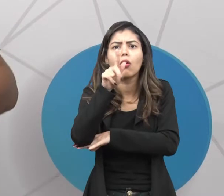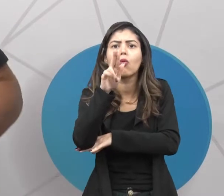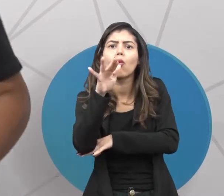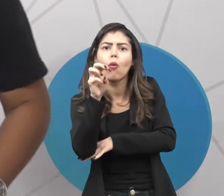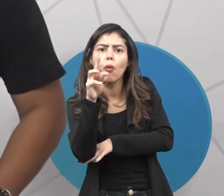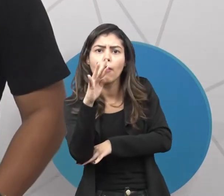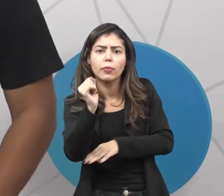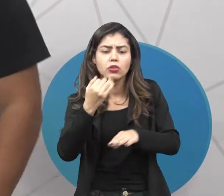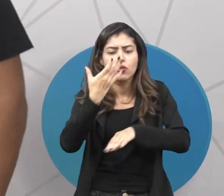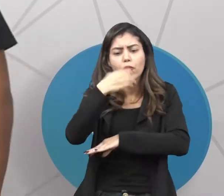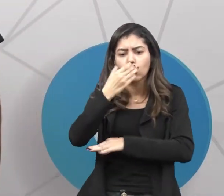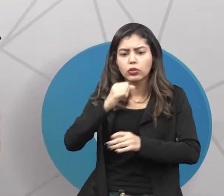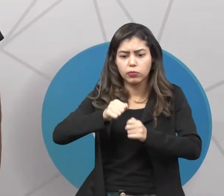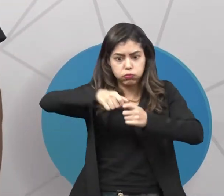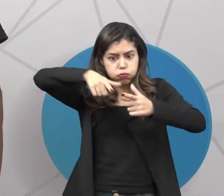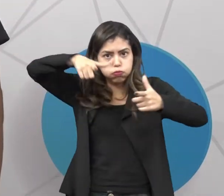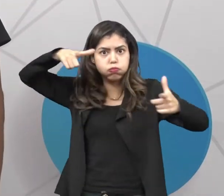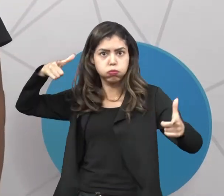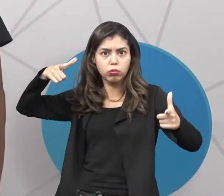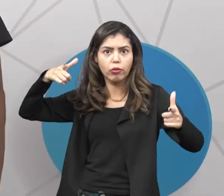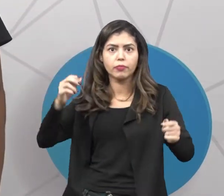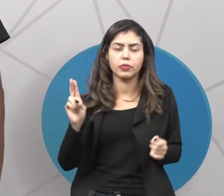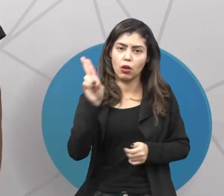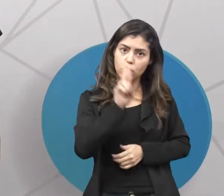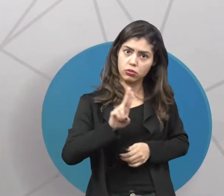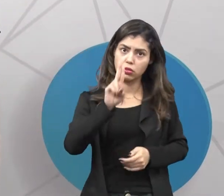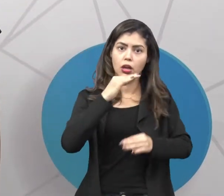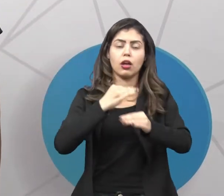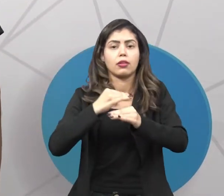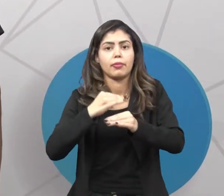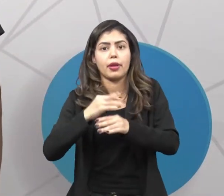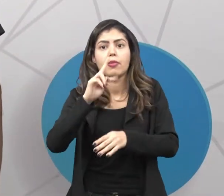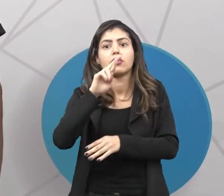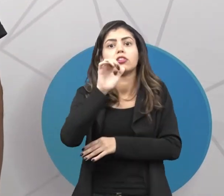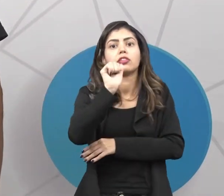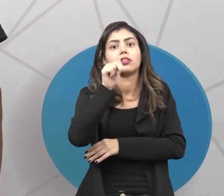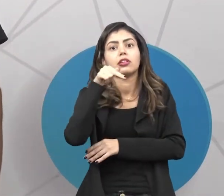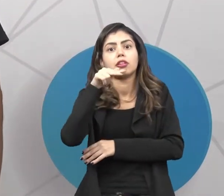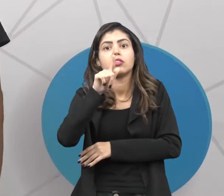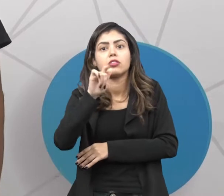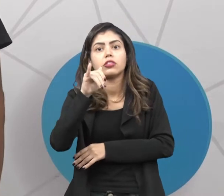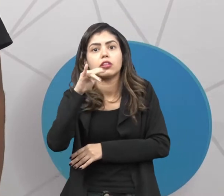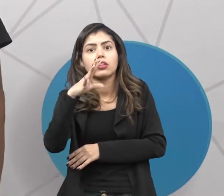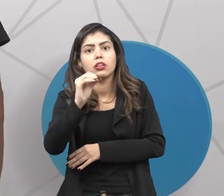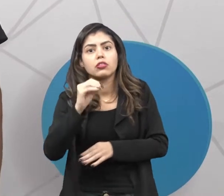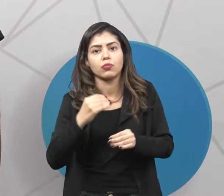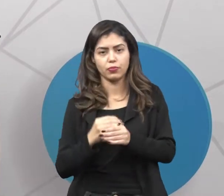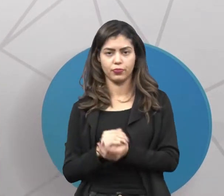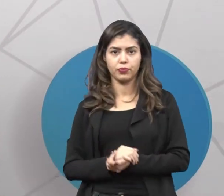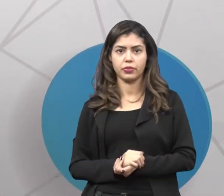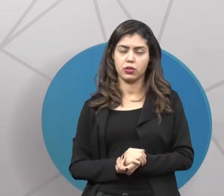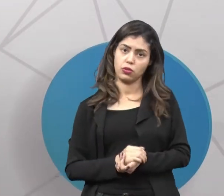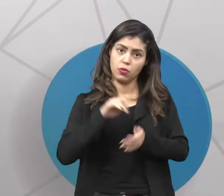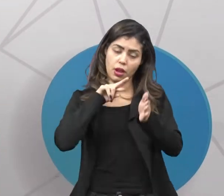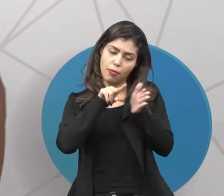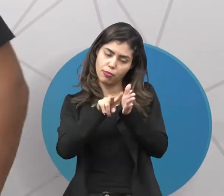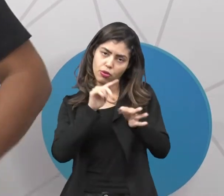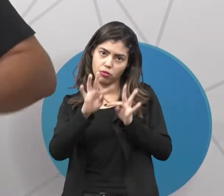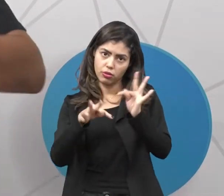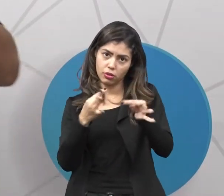maiores nos supermercados. Tá? Isso está relacionado com a ideia dos transgênicos. Ok? Sobre biotecnologia,